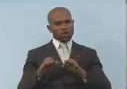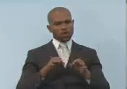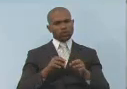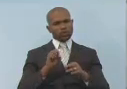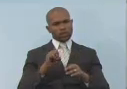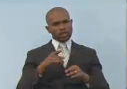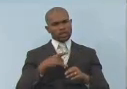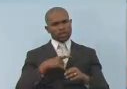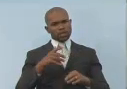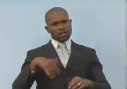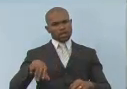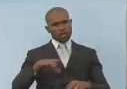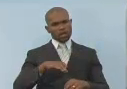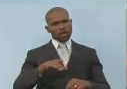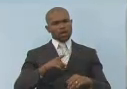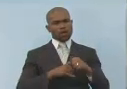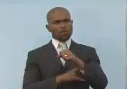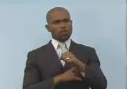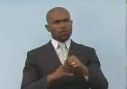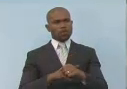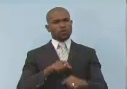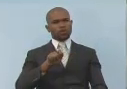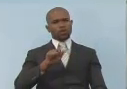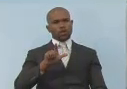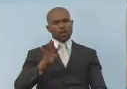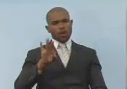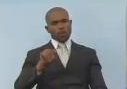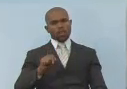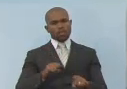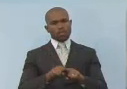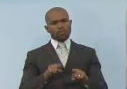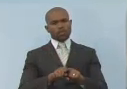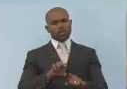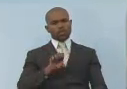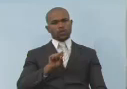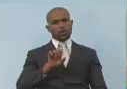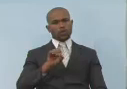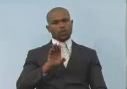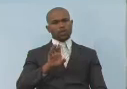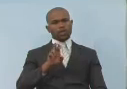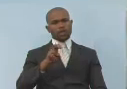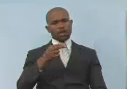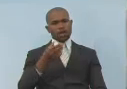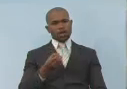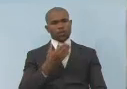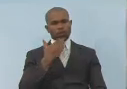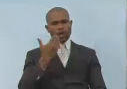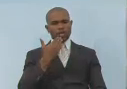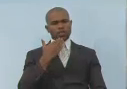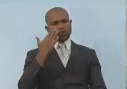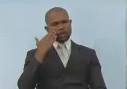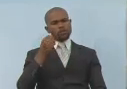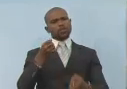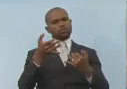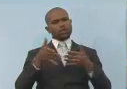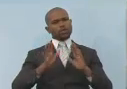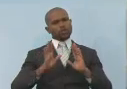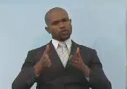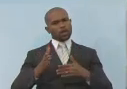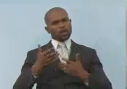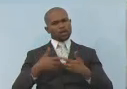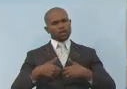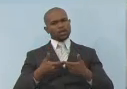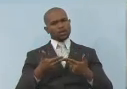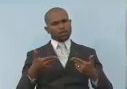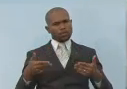ali, para a Ponte Alta, e também no Soberano colocar o Fácil. E também saber também, conforme falei, dos